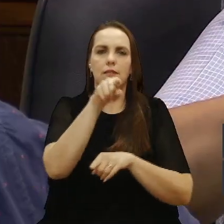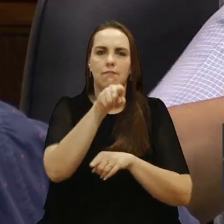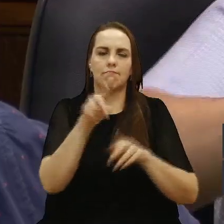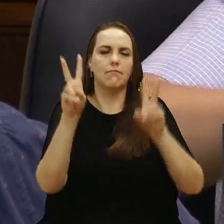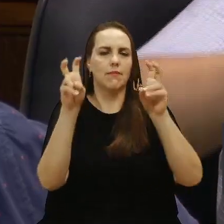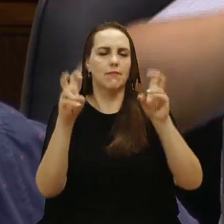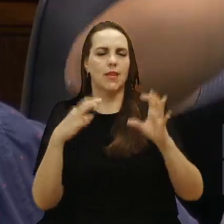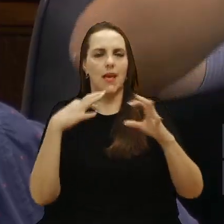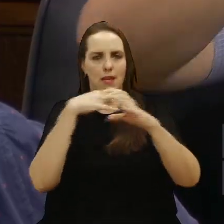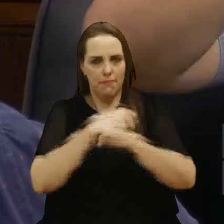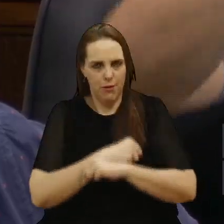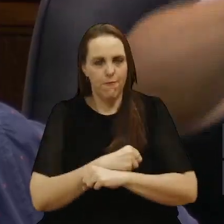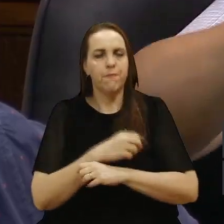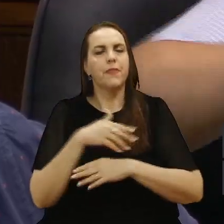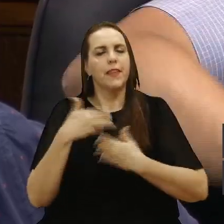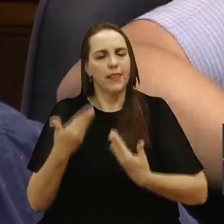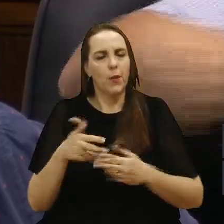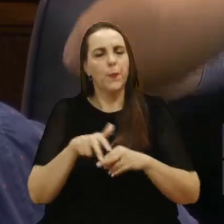por isso,